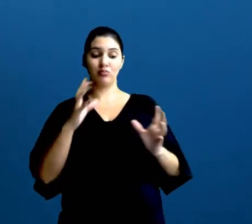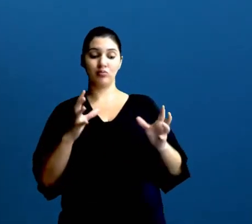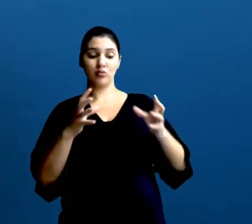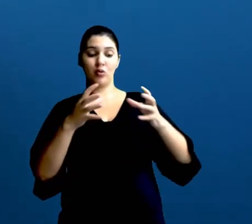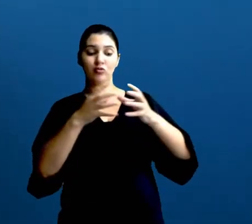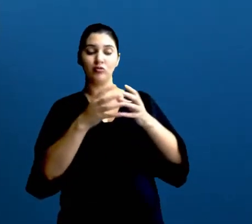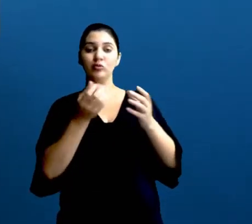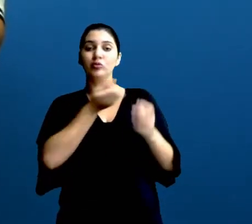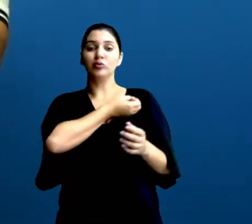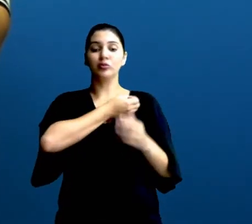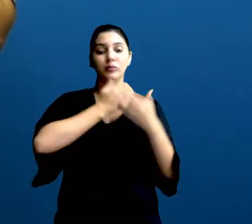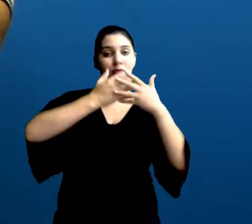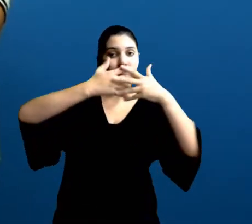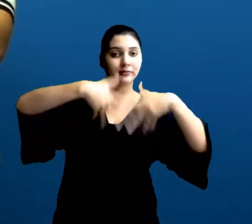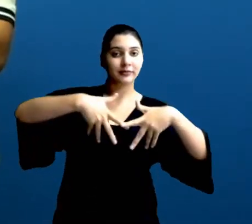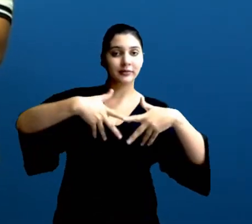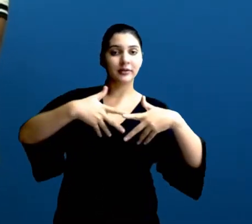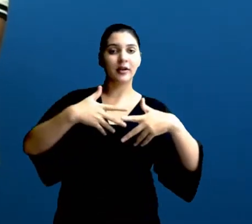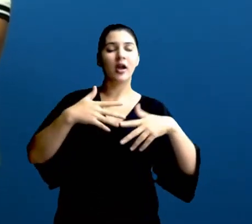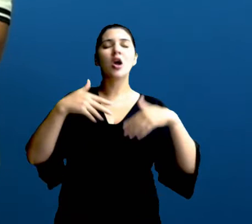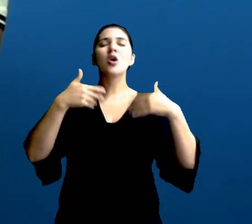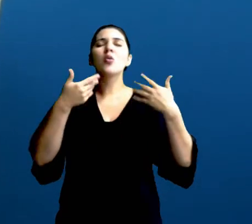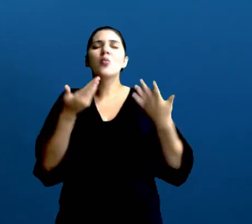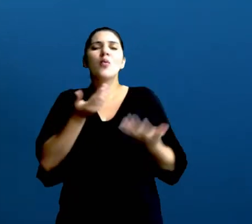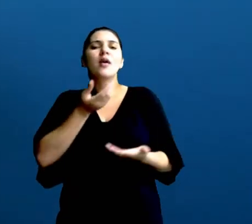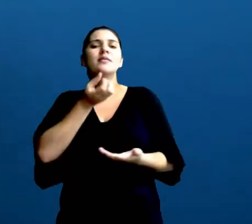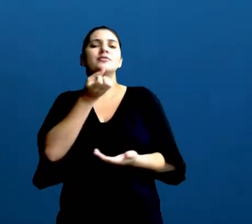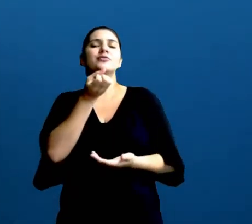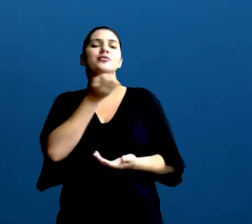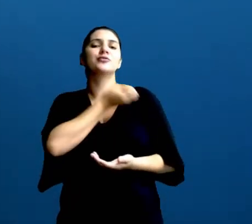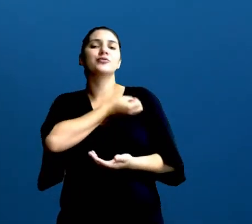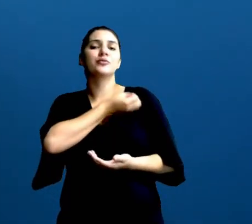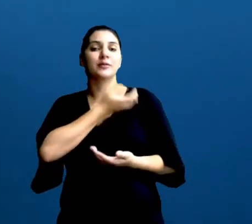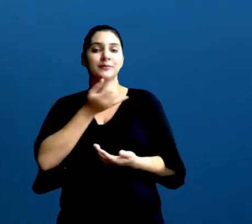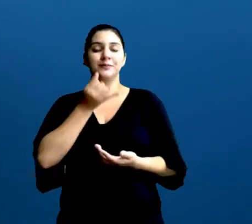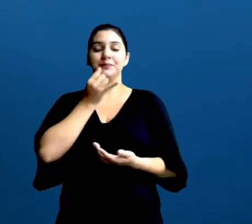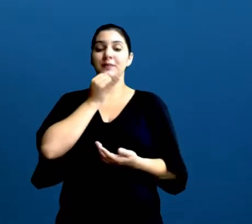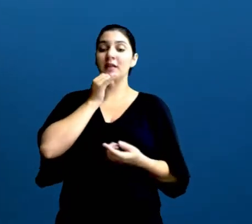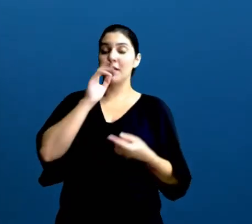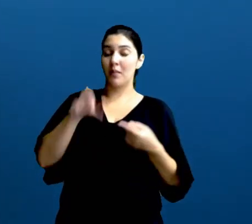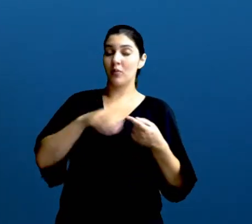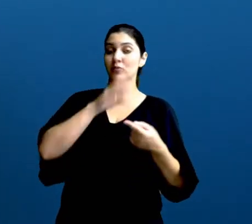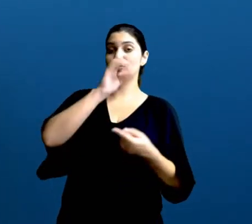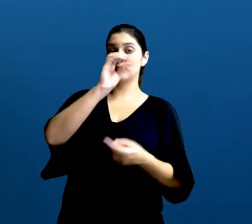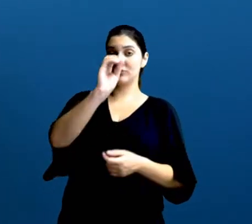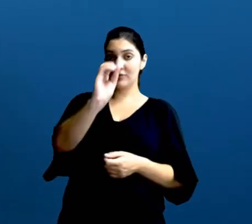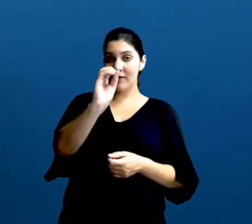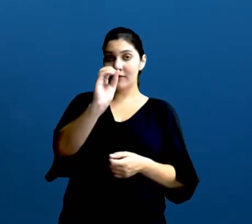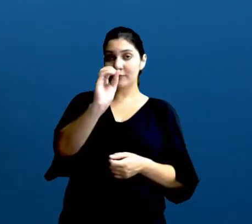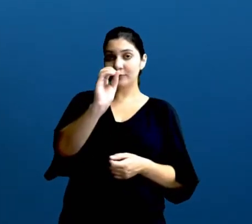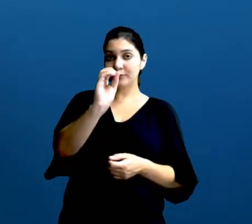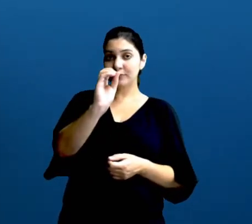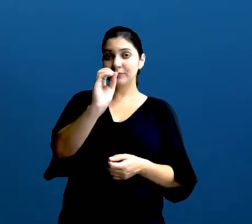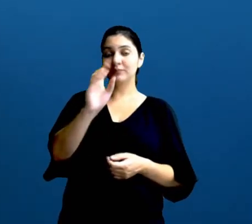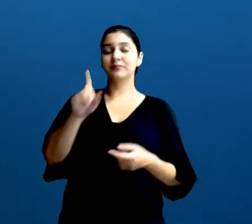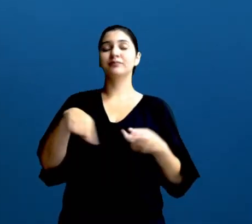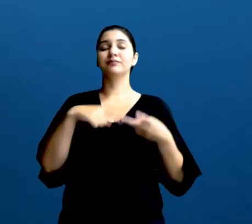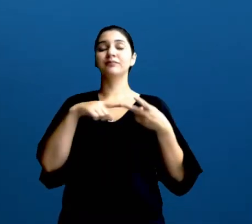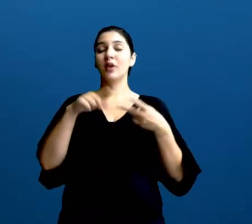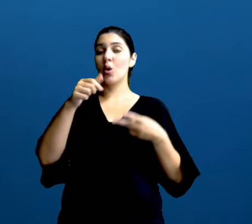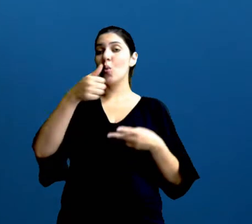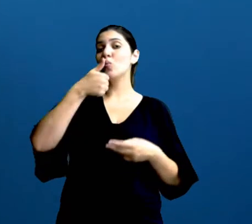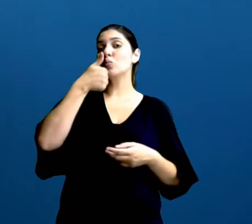conjunto dos números naturais, então, são quais números? Ó, o 0 que já está aqui, ó.